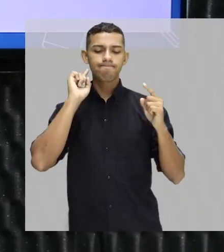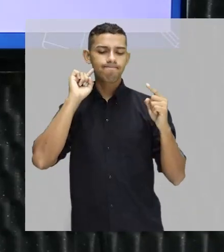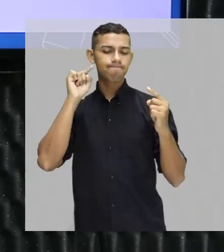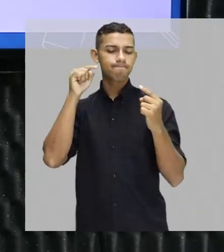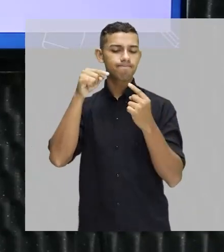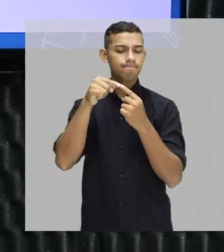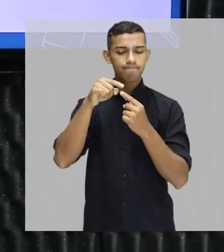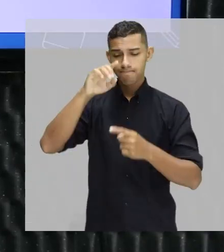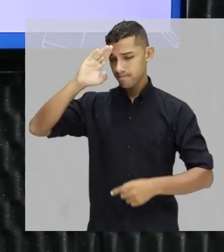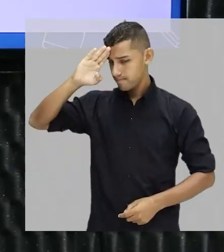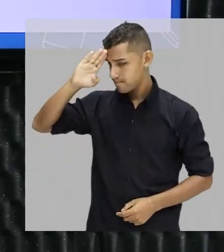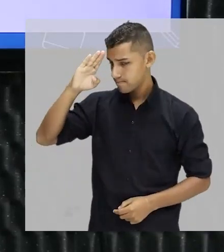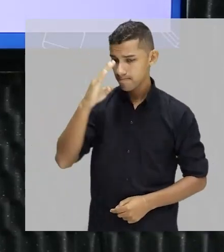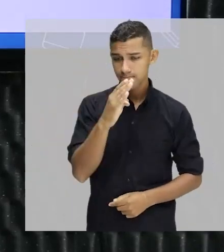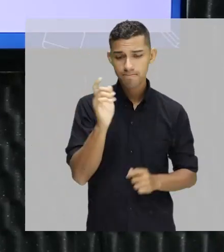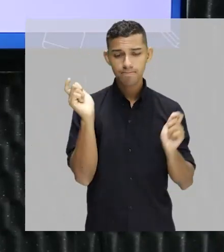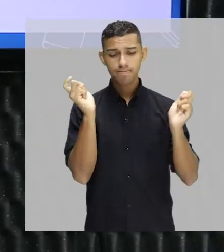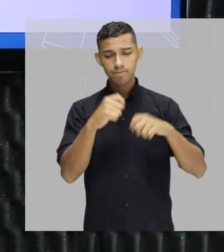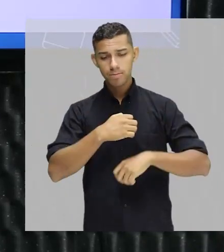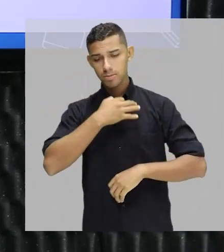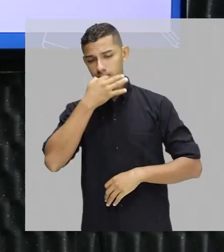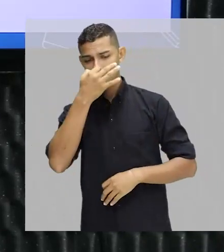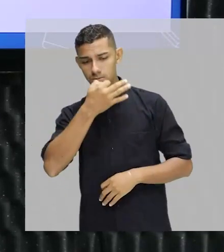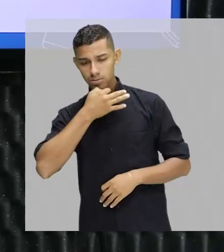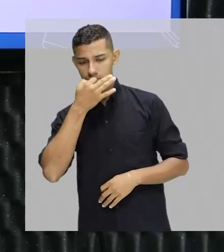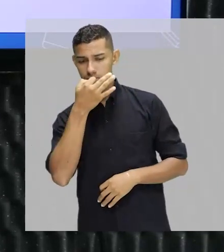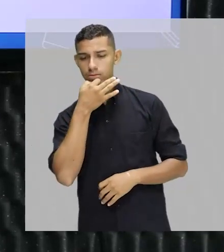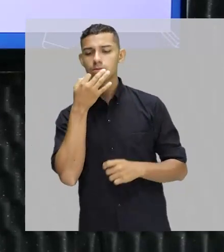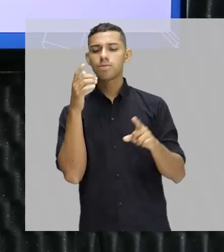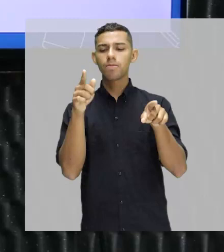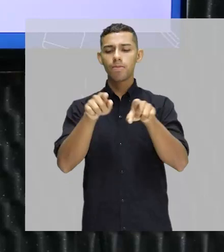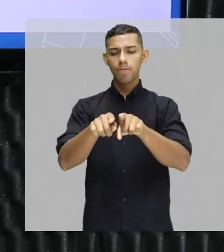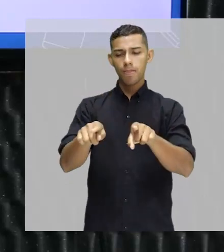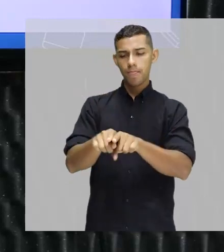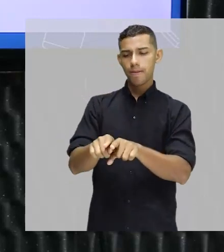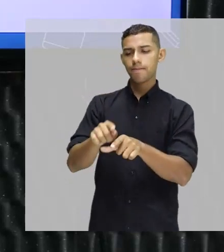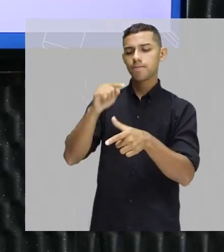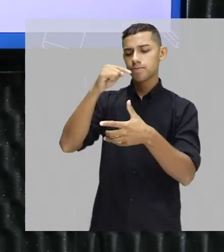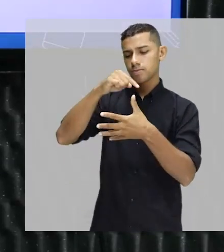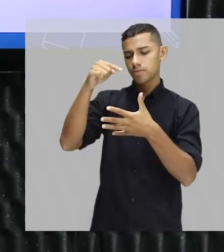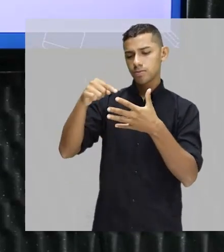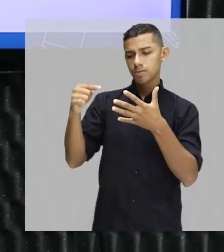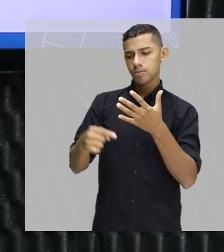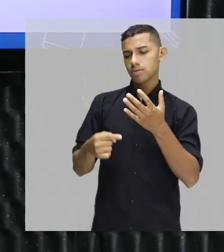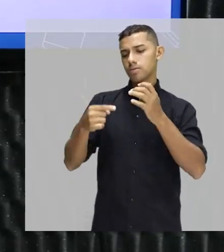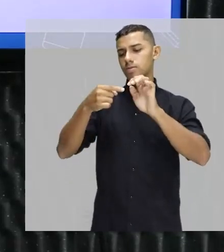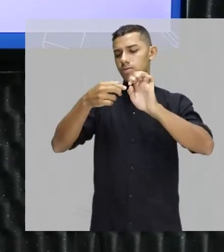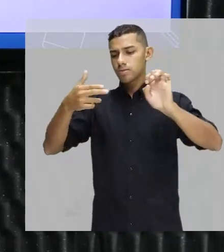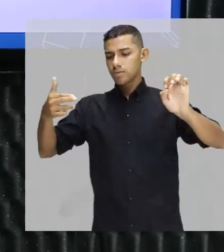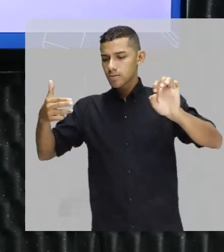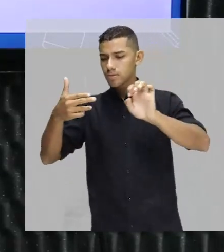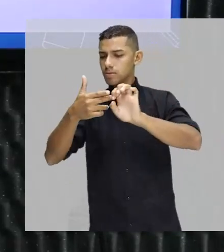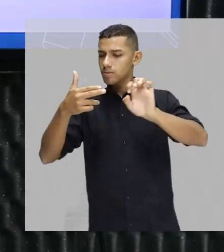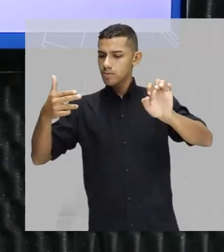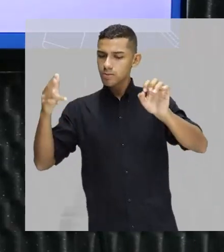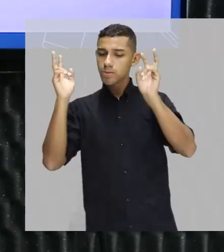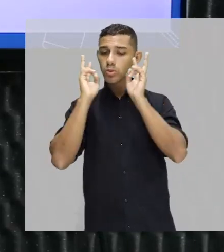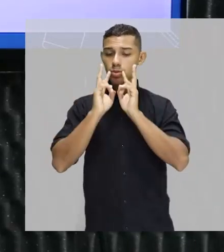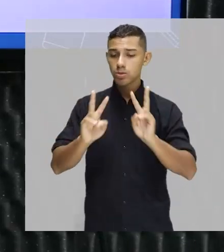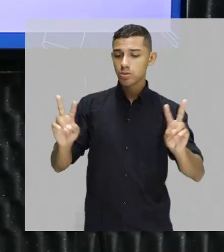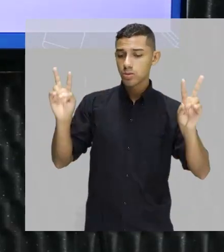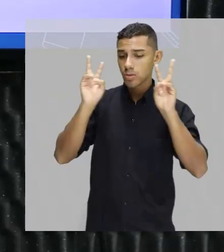objetivo é estabelecer uma opinião crítica e, através dos elementos visuais e verbais, persuadir o